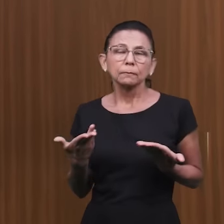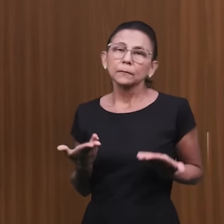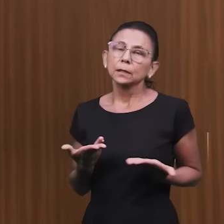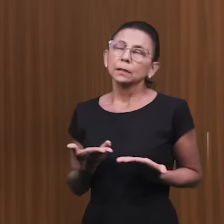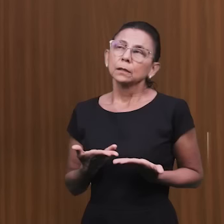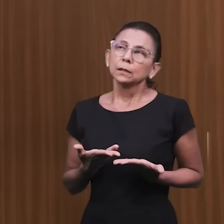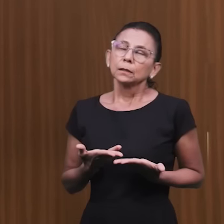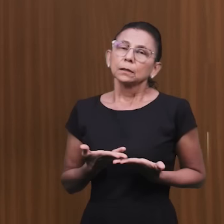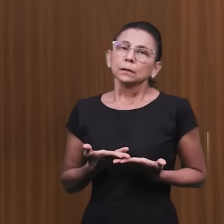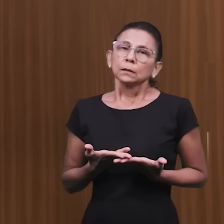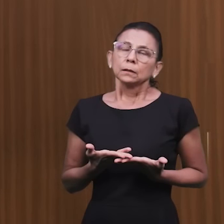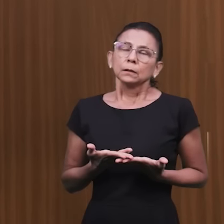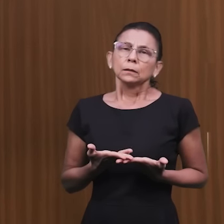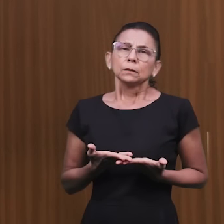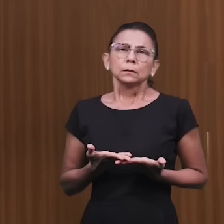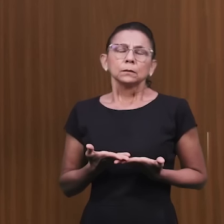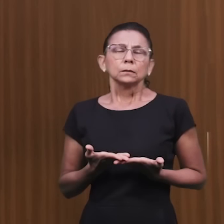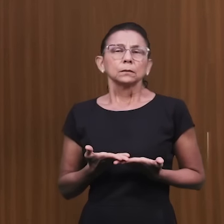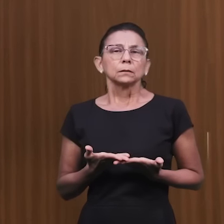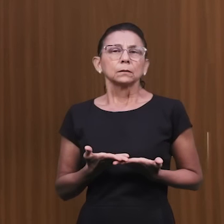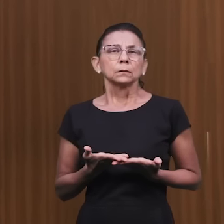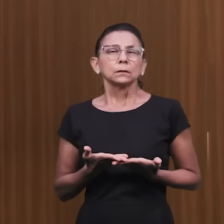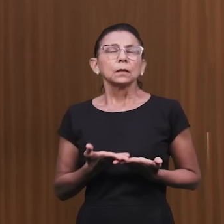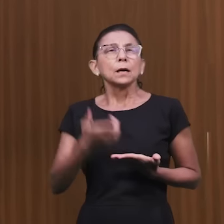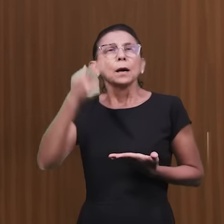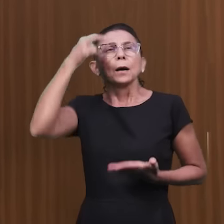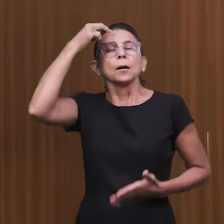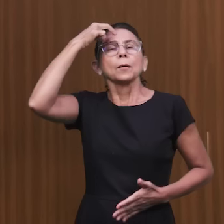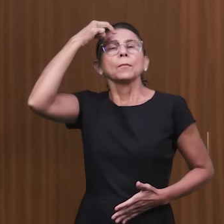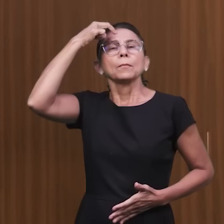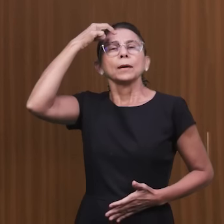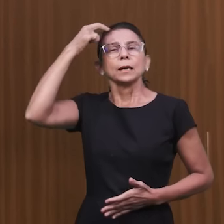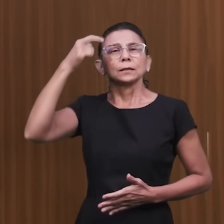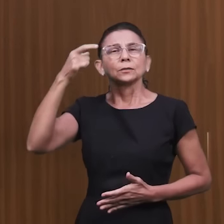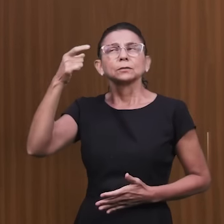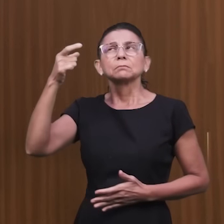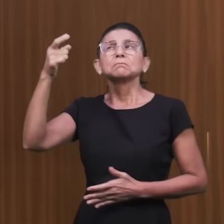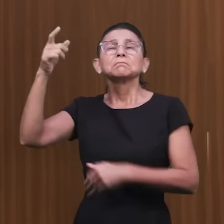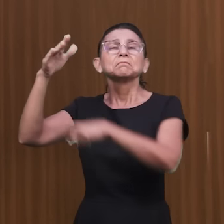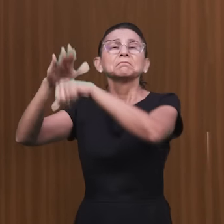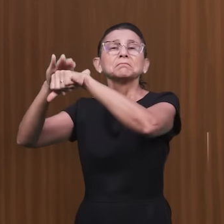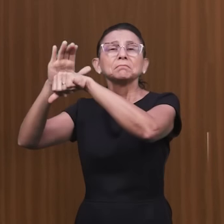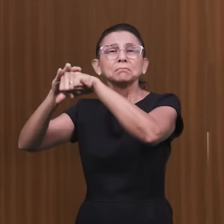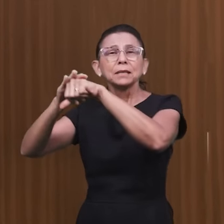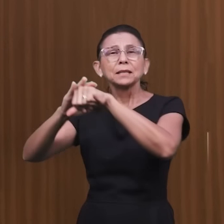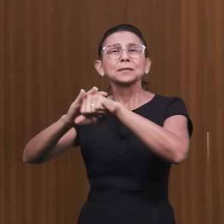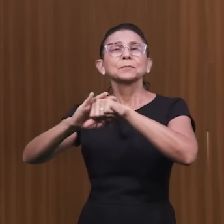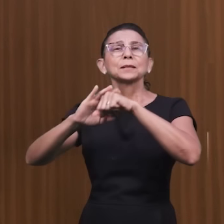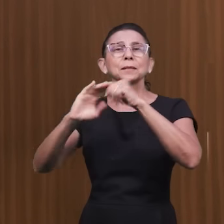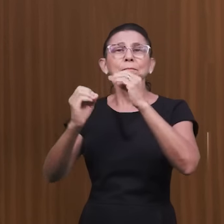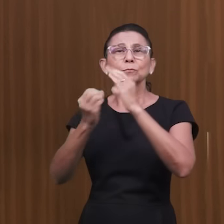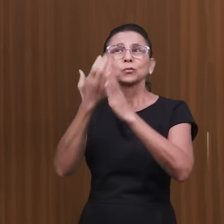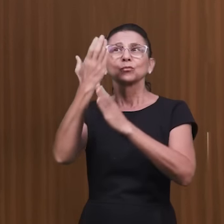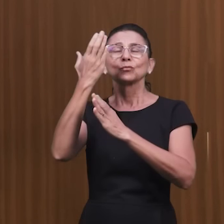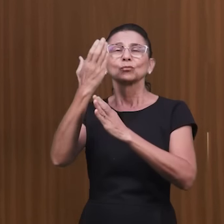aqui o que nosso próprio corpo, nossa própria mente, que foi construída pelo Senhor,